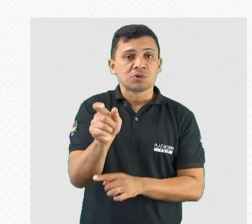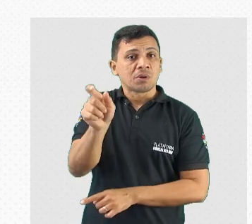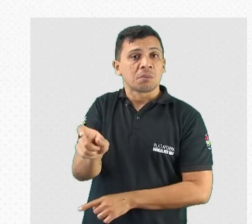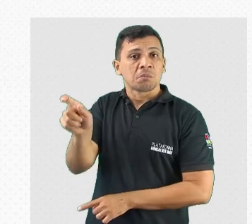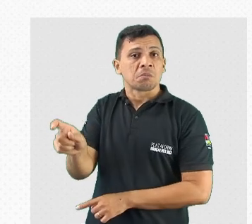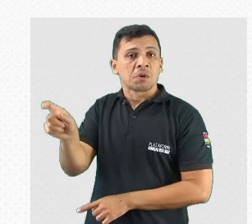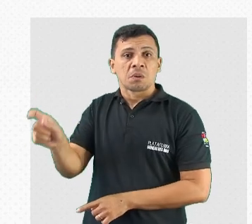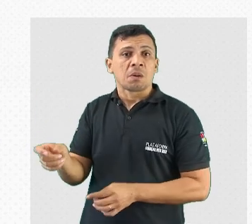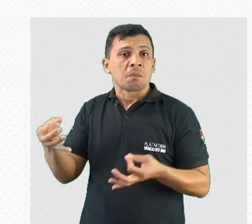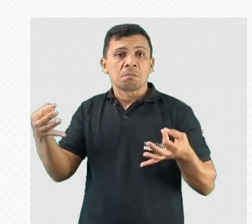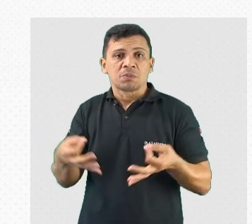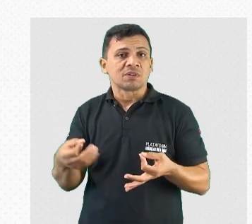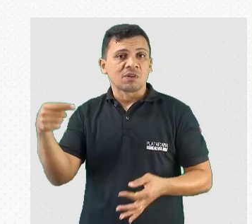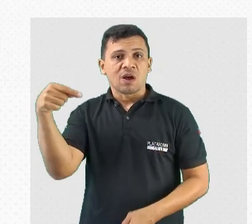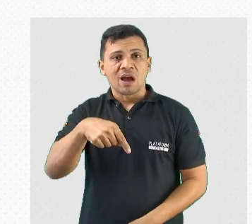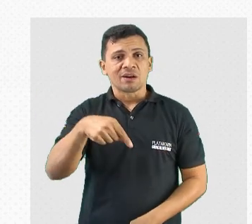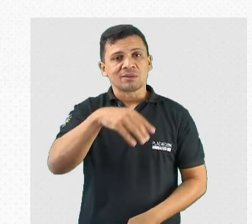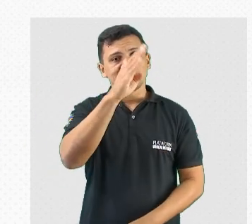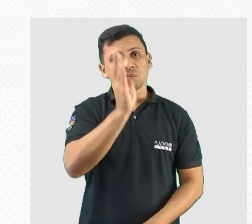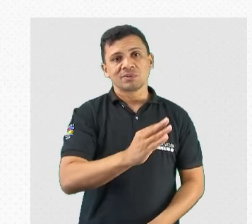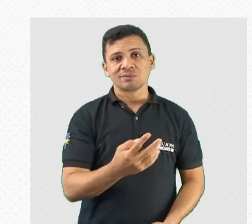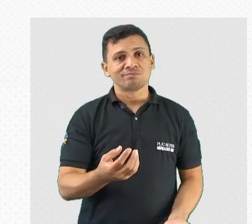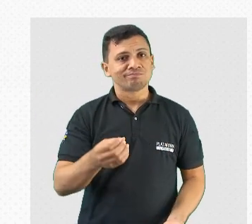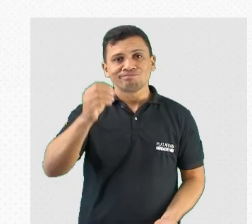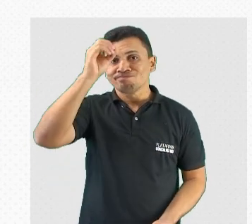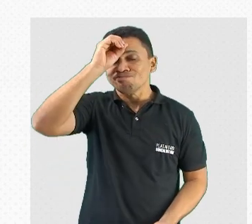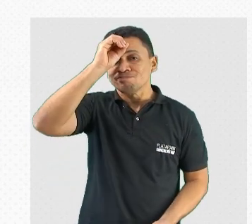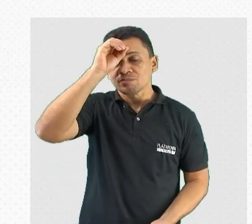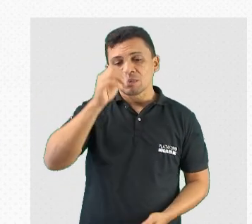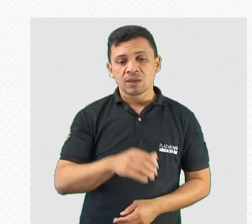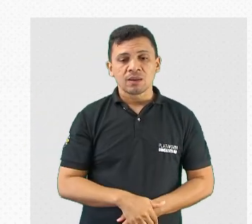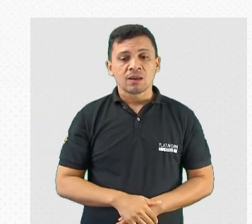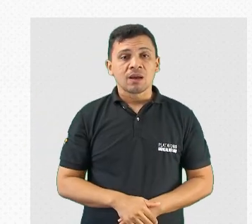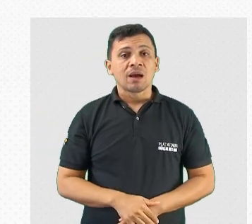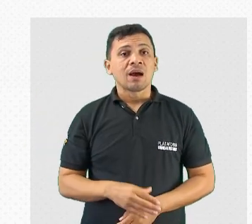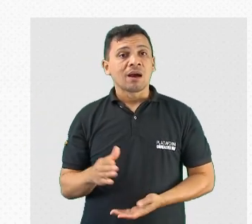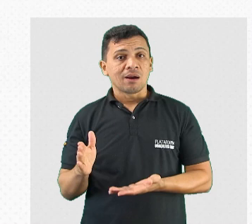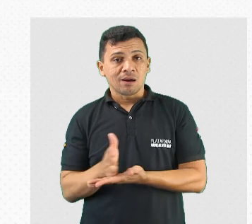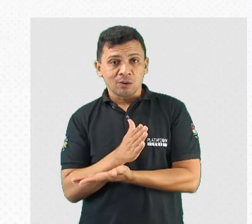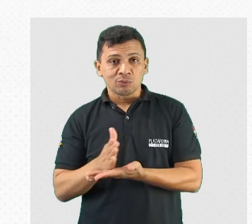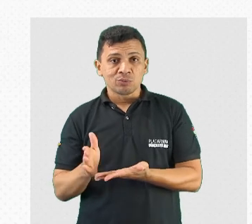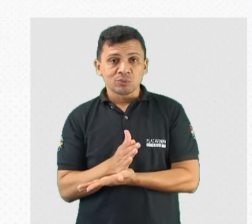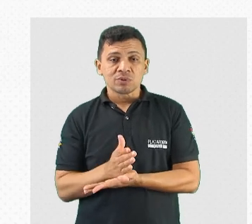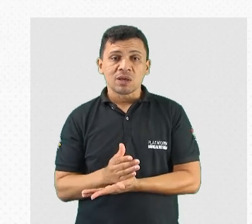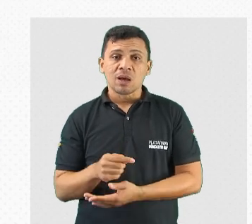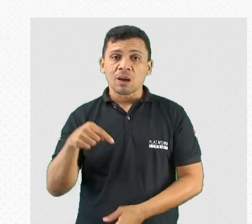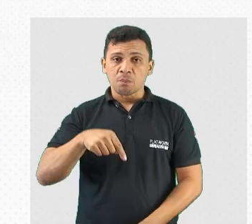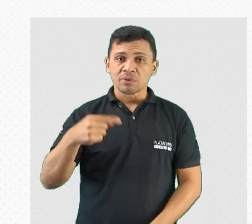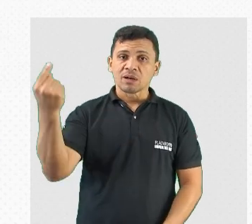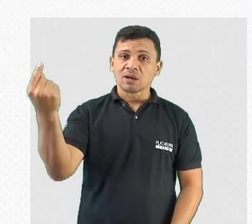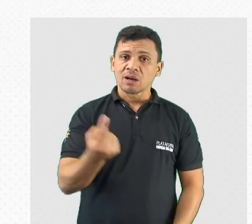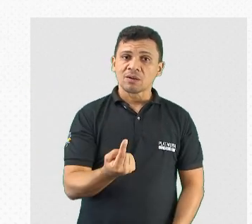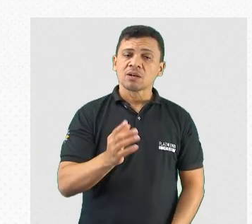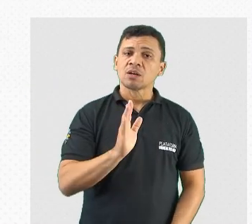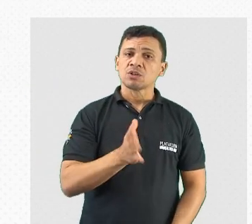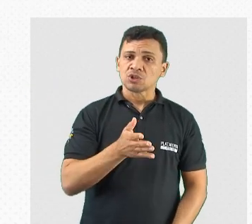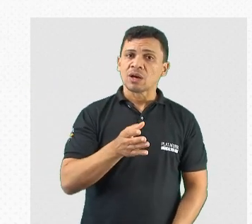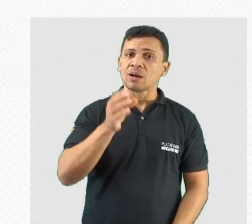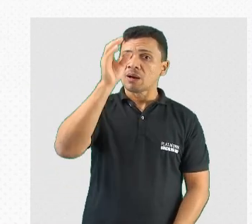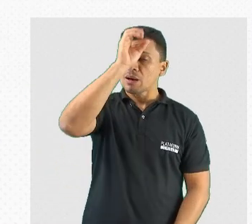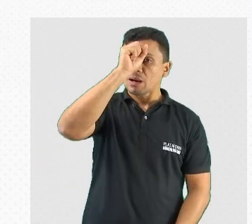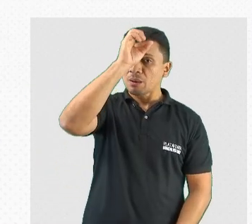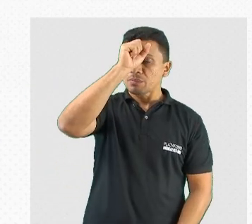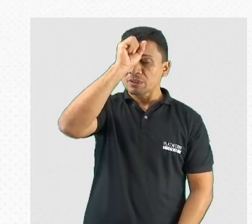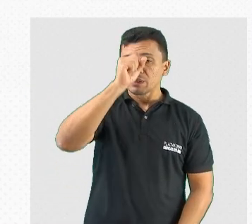estrutura muito bem definida vieram de lá. É de se supor que pelo menos uma parte deles vieram para cá já cristianizados